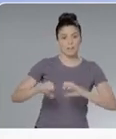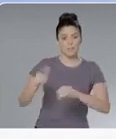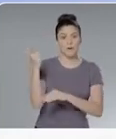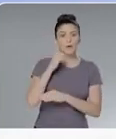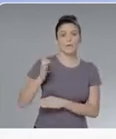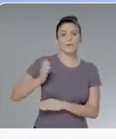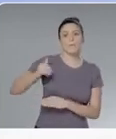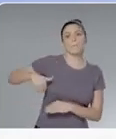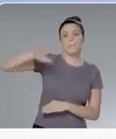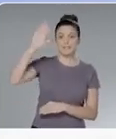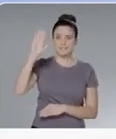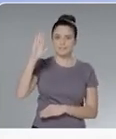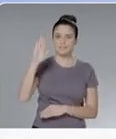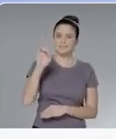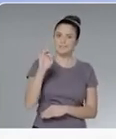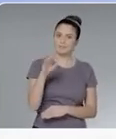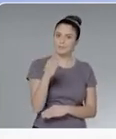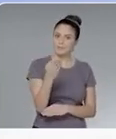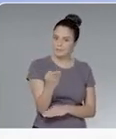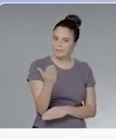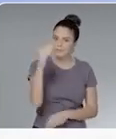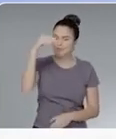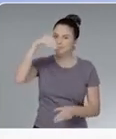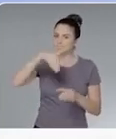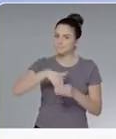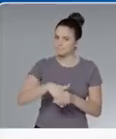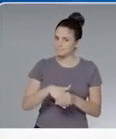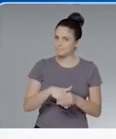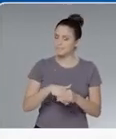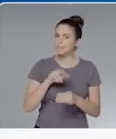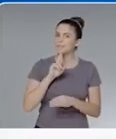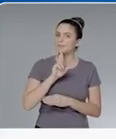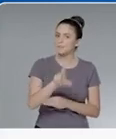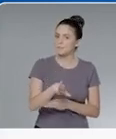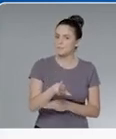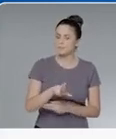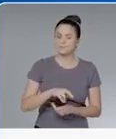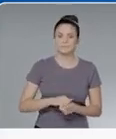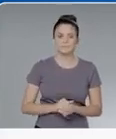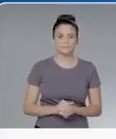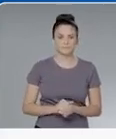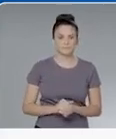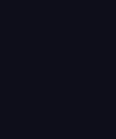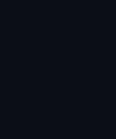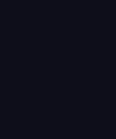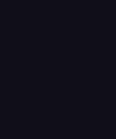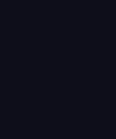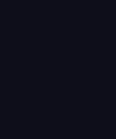super ricos ainda mais ricos? É só você na urna que pode dar a resposta.